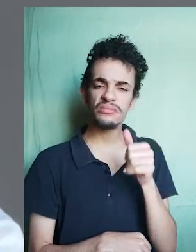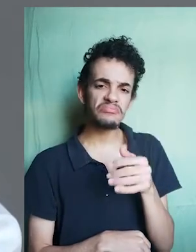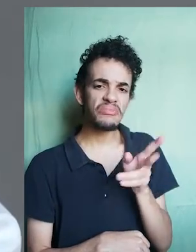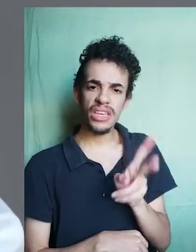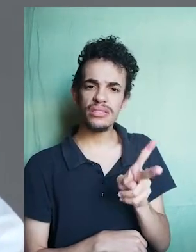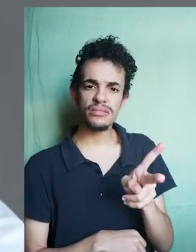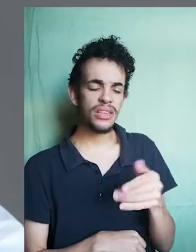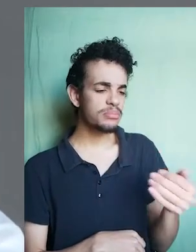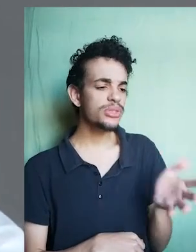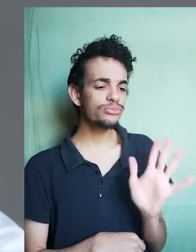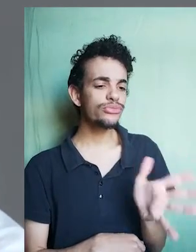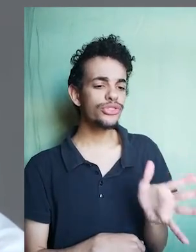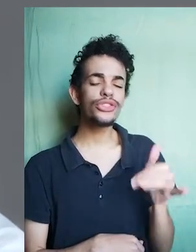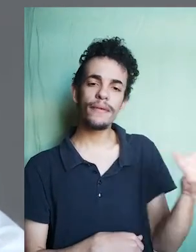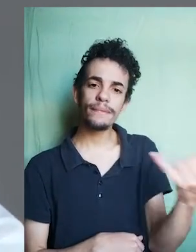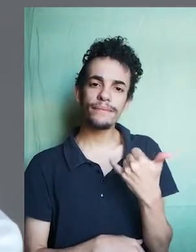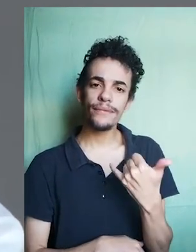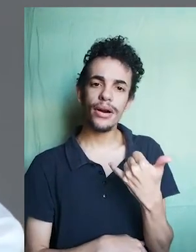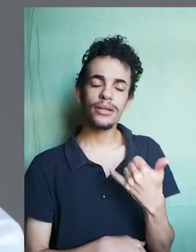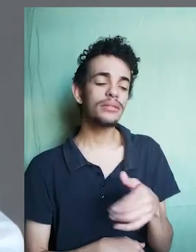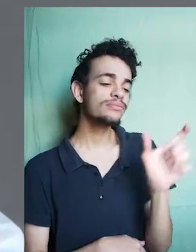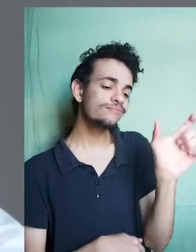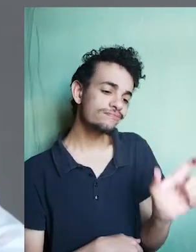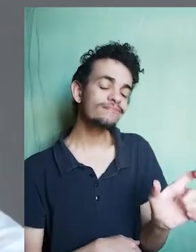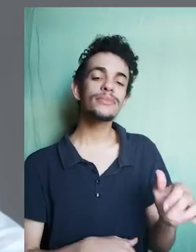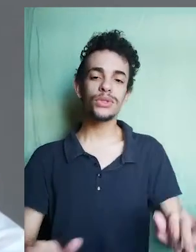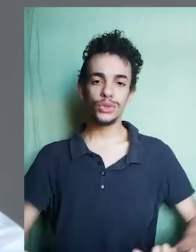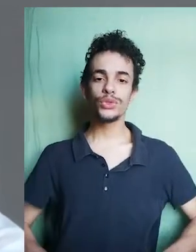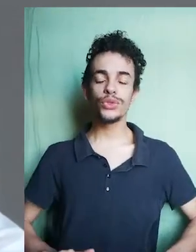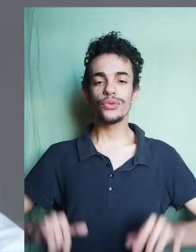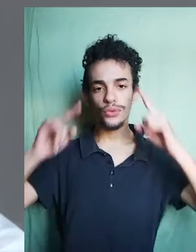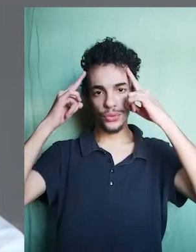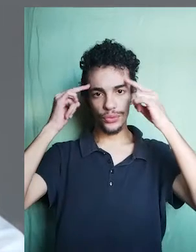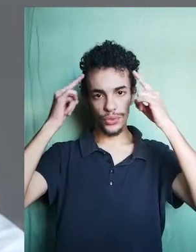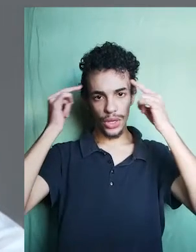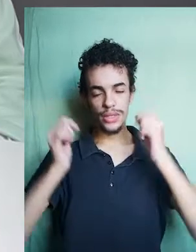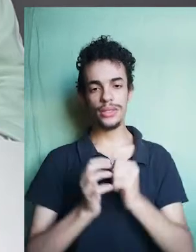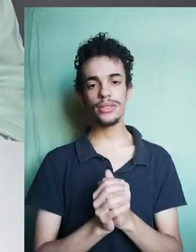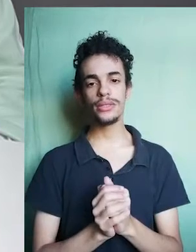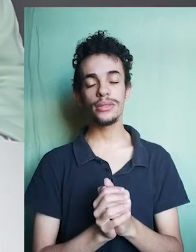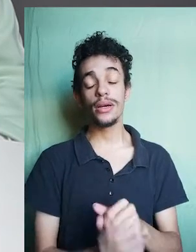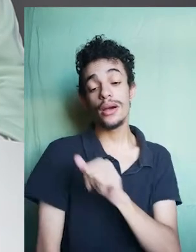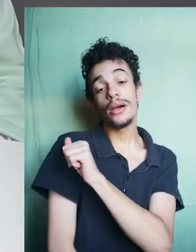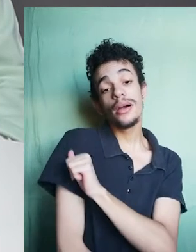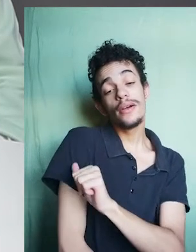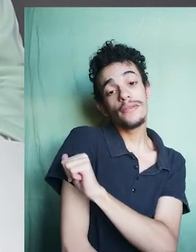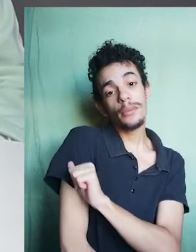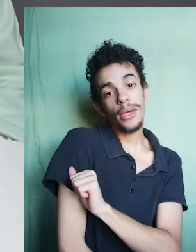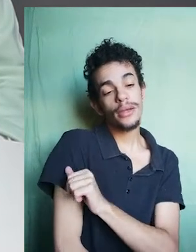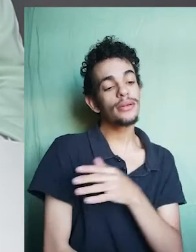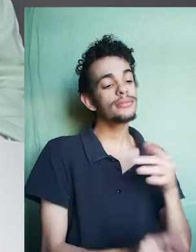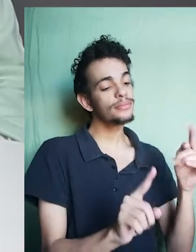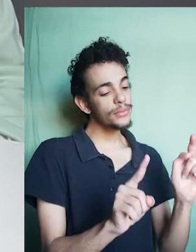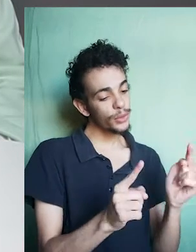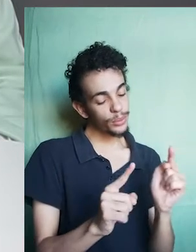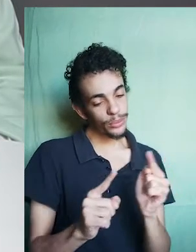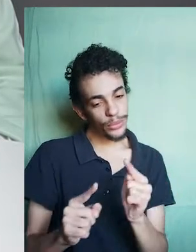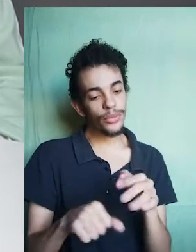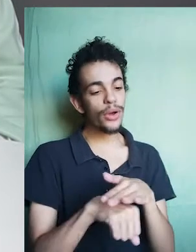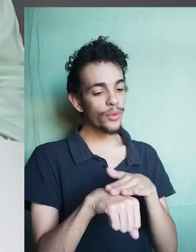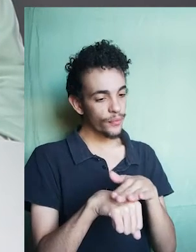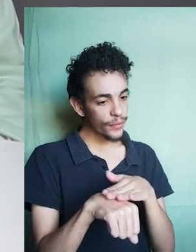a própria mulher, ela se identifica como vítima, né, de uma violência. A enfermeira da triagem, ela tem